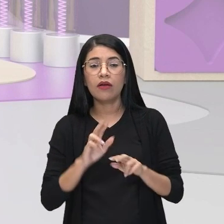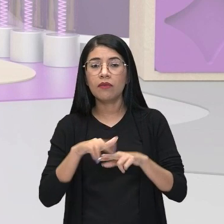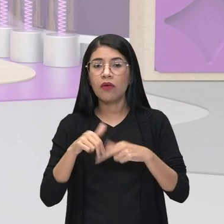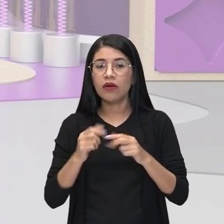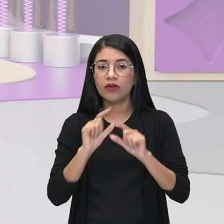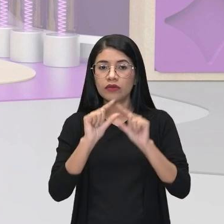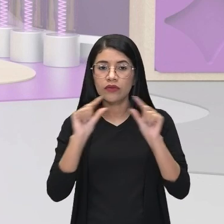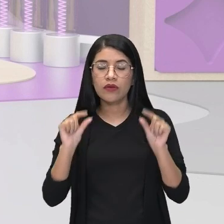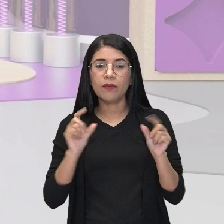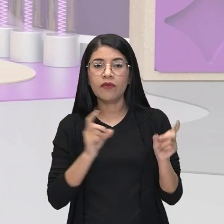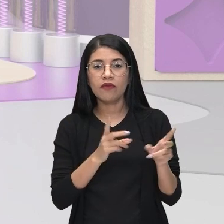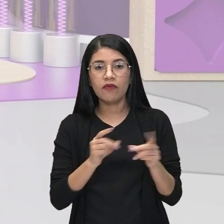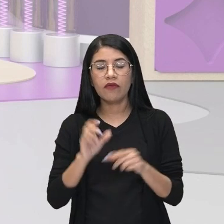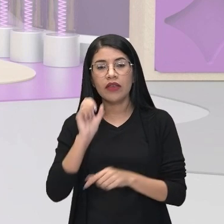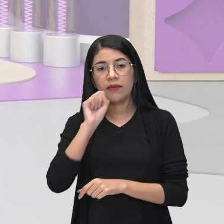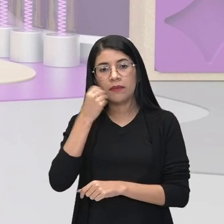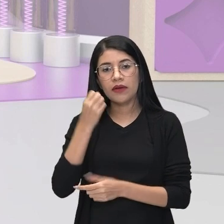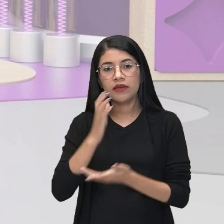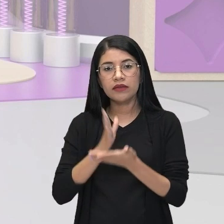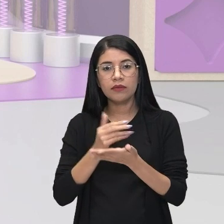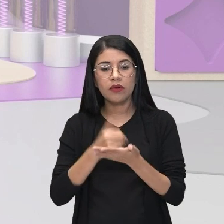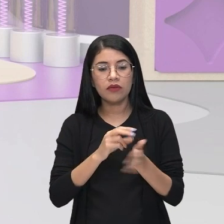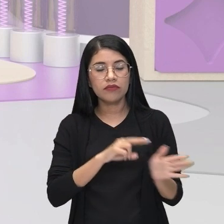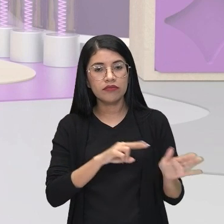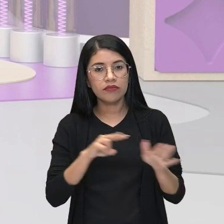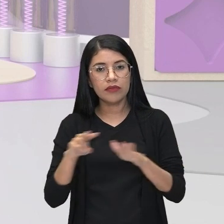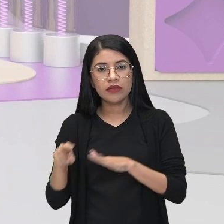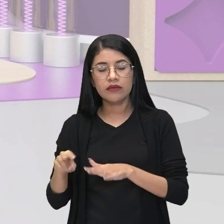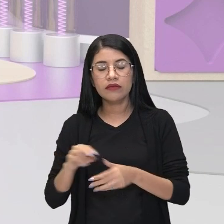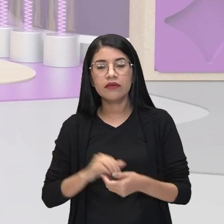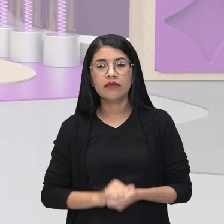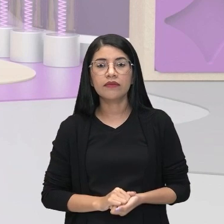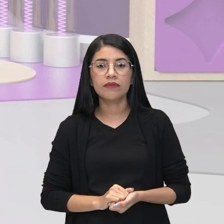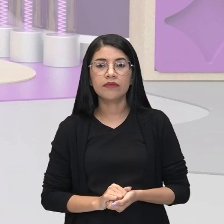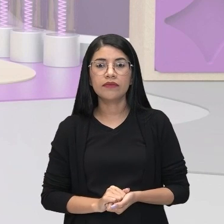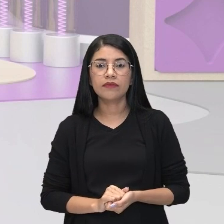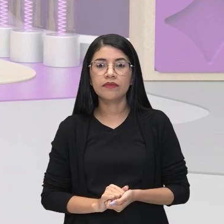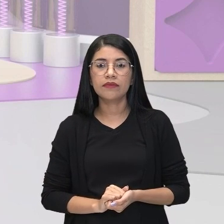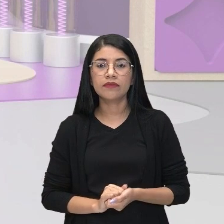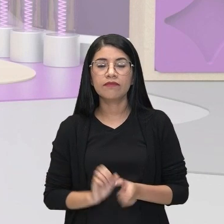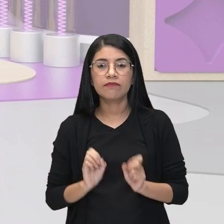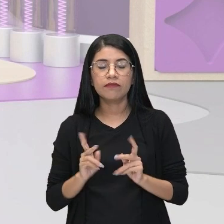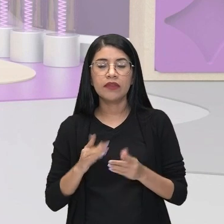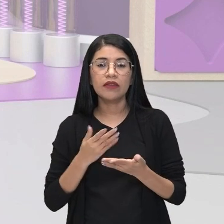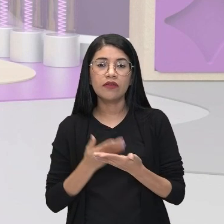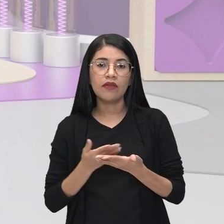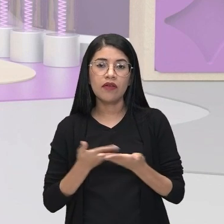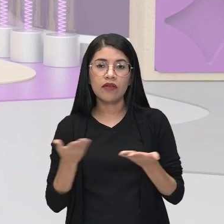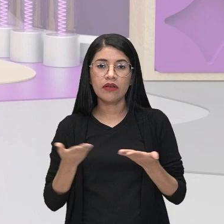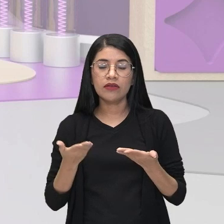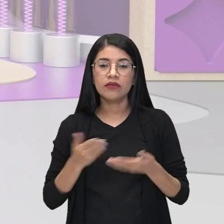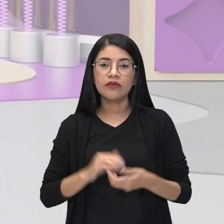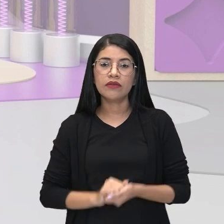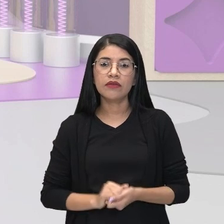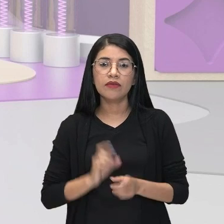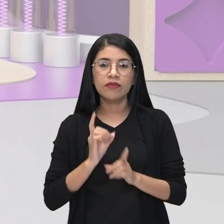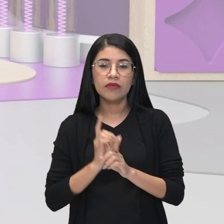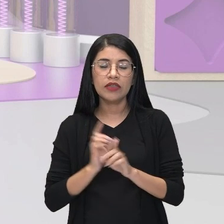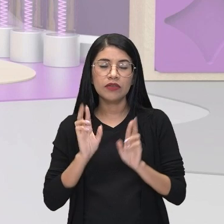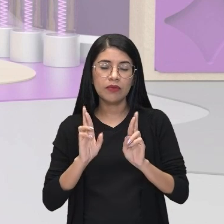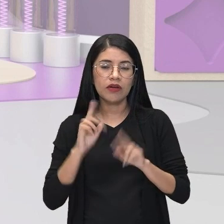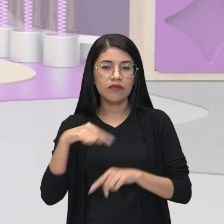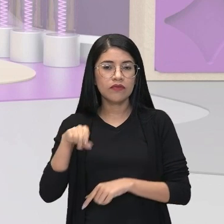é venda de pães e bolos durante uma semana, certo? Então, muito bem, essa foi a nossa aula. Eu espero que